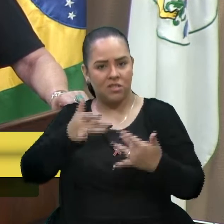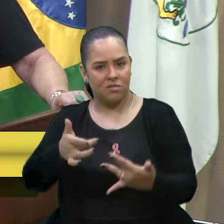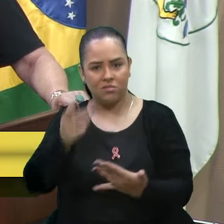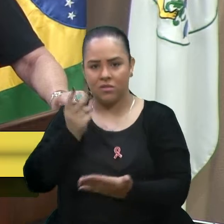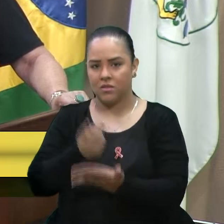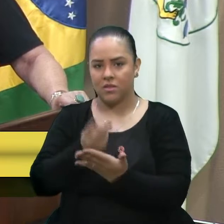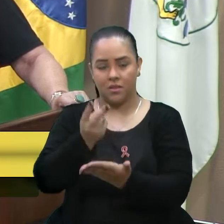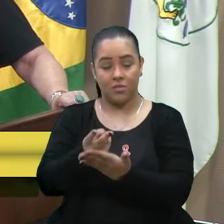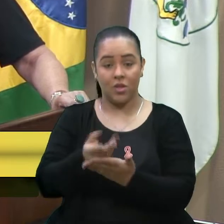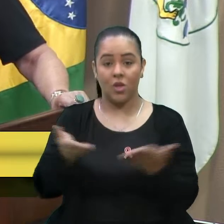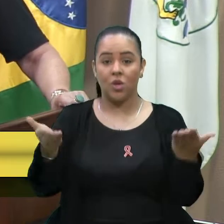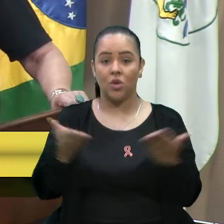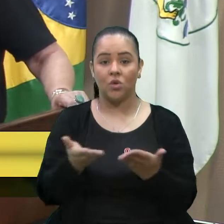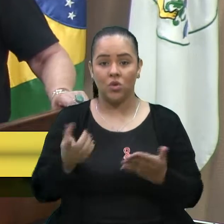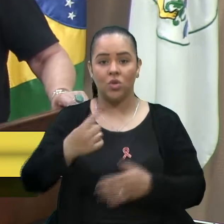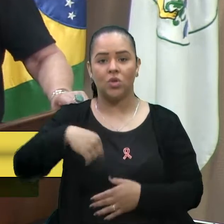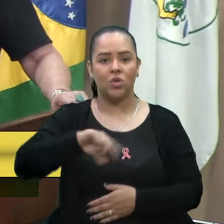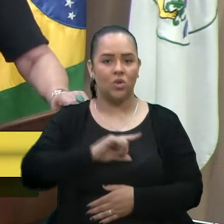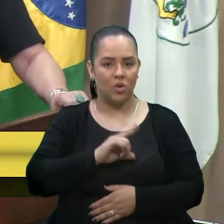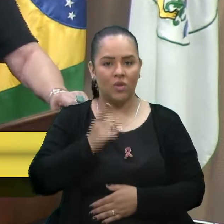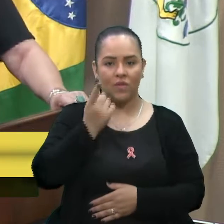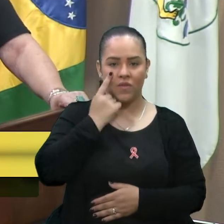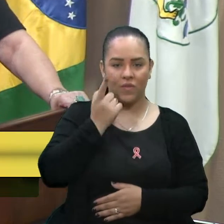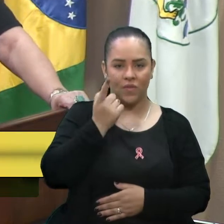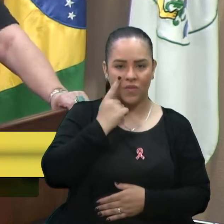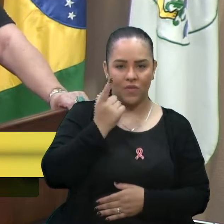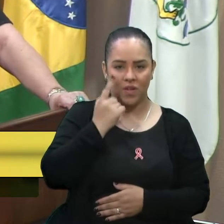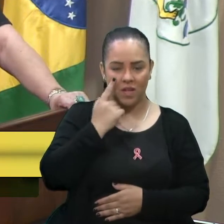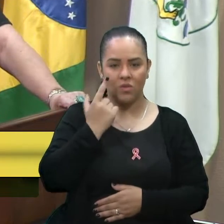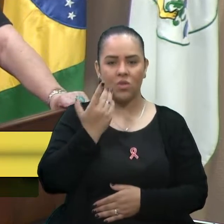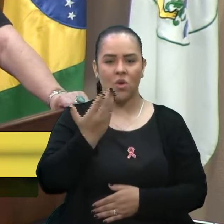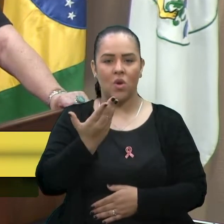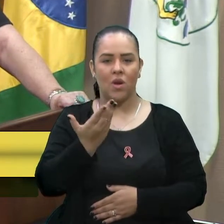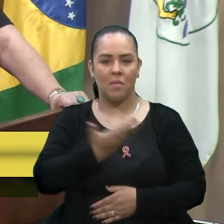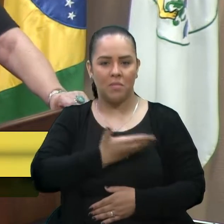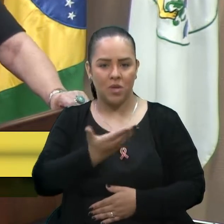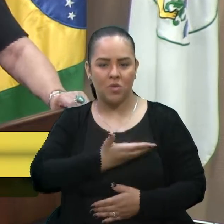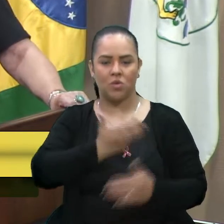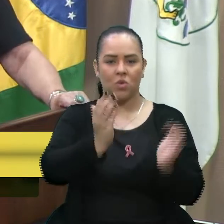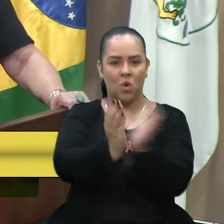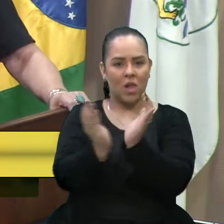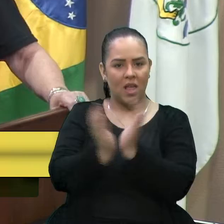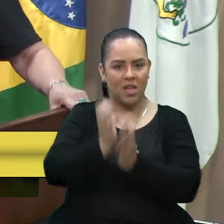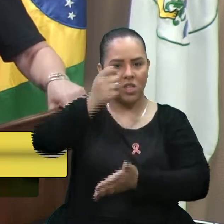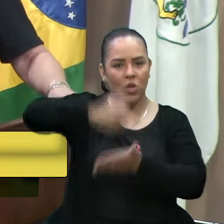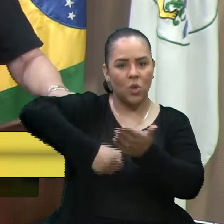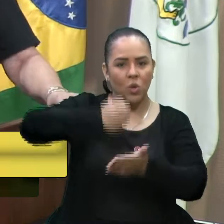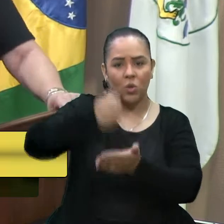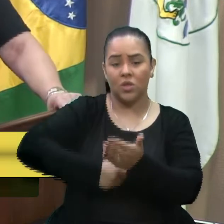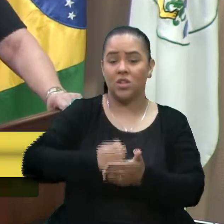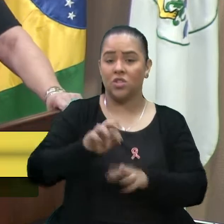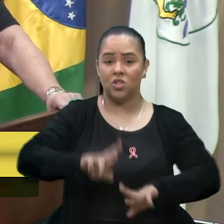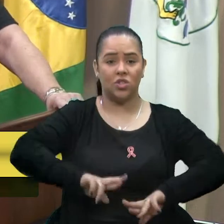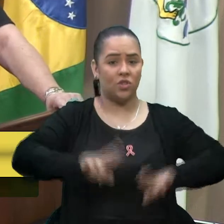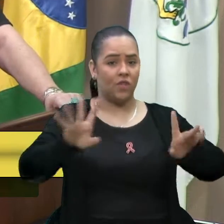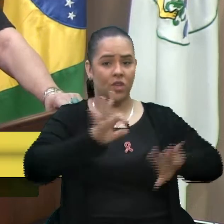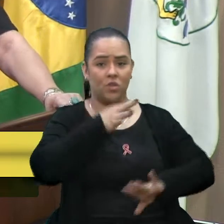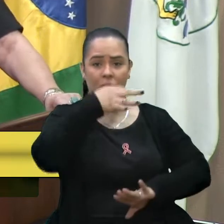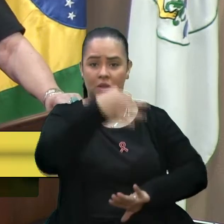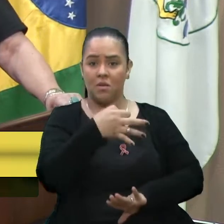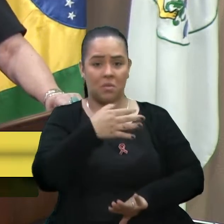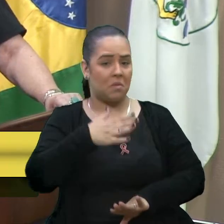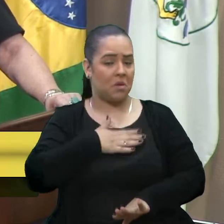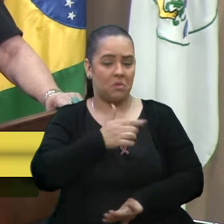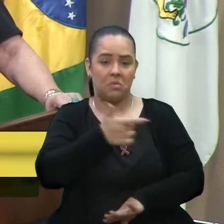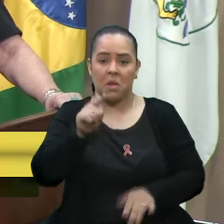hoje, conclamo os nossos companheiros e companheiras de luta, de divergências e de opiniões diferentes, porque isso para mim não